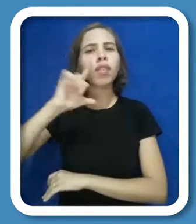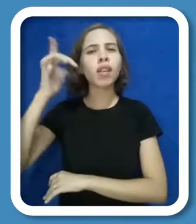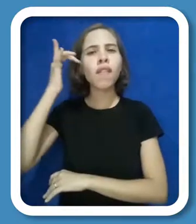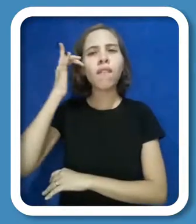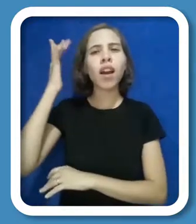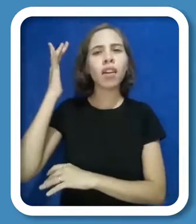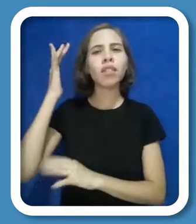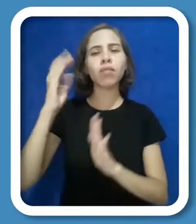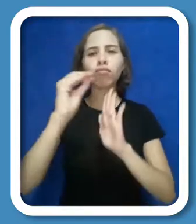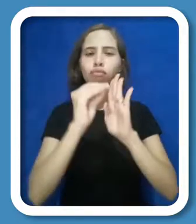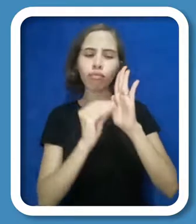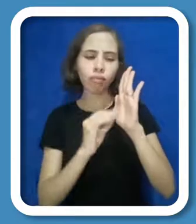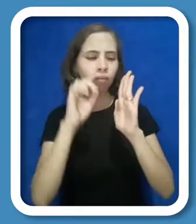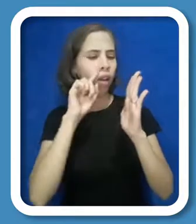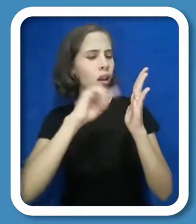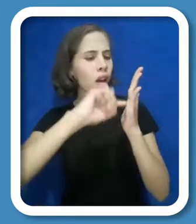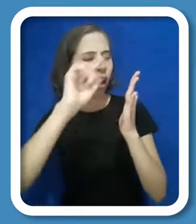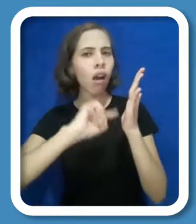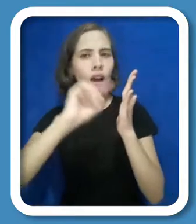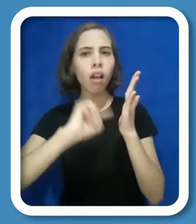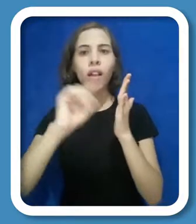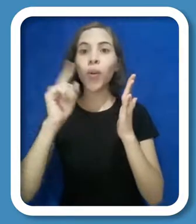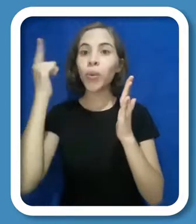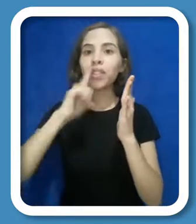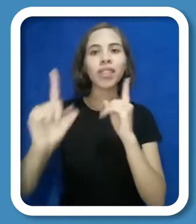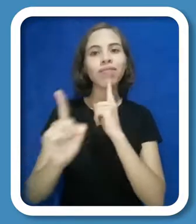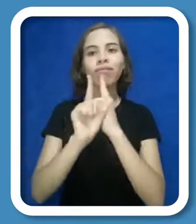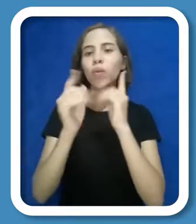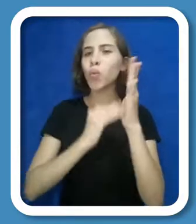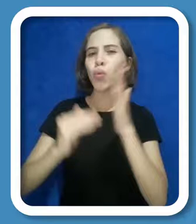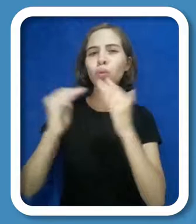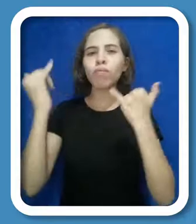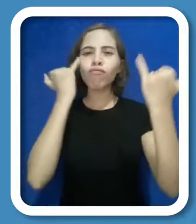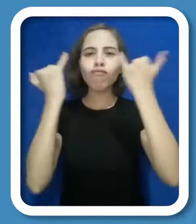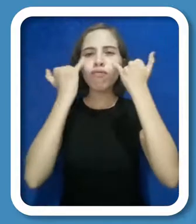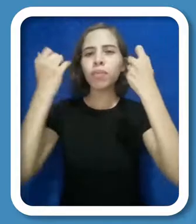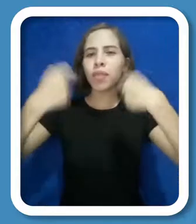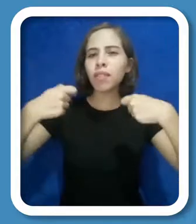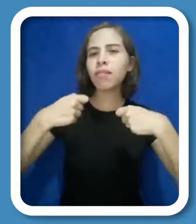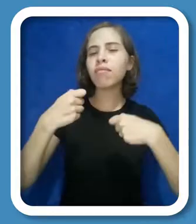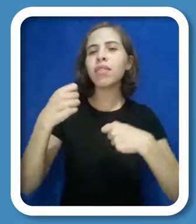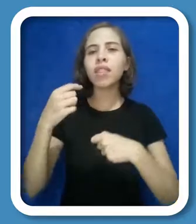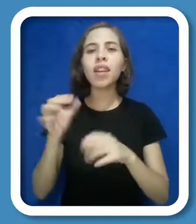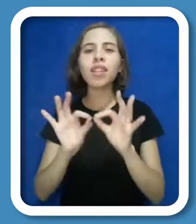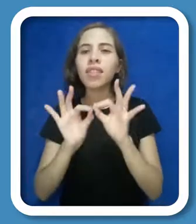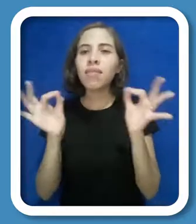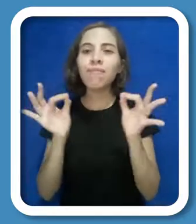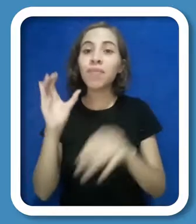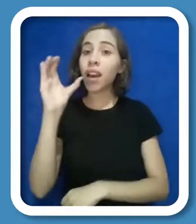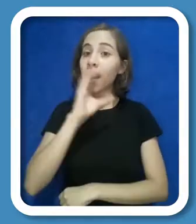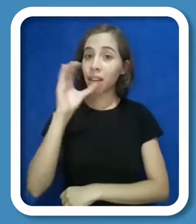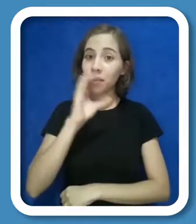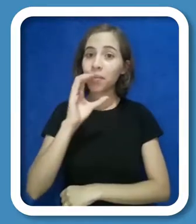a navegação e para que o professor encontre todas as informações que precisa de forma simples e rápida.